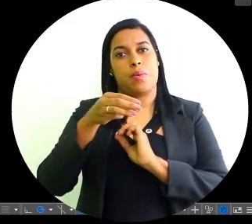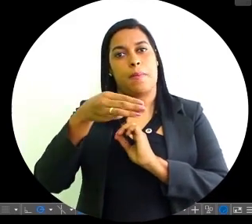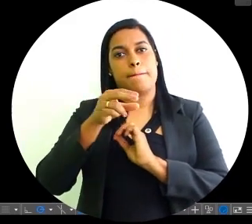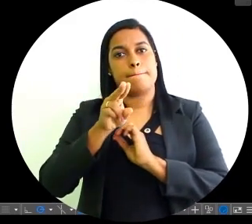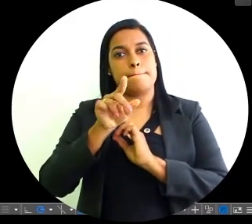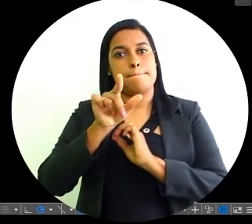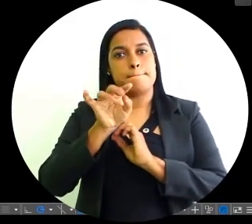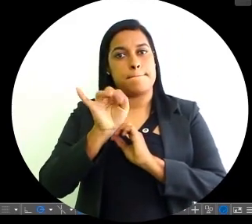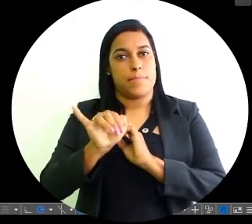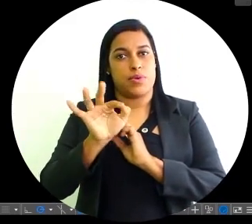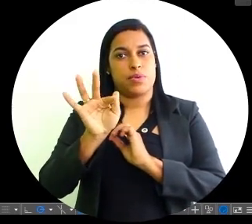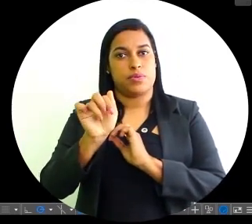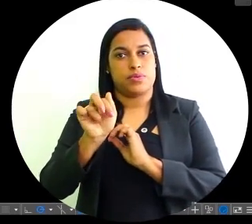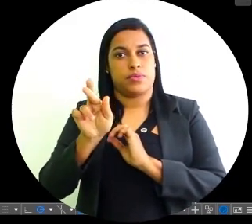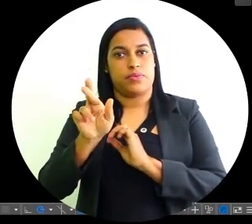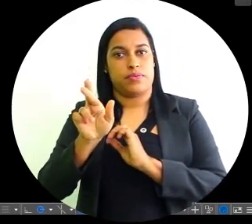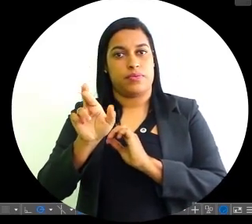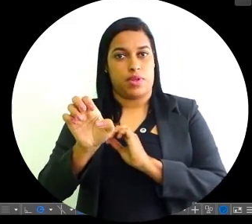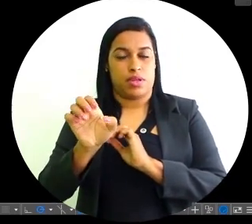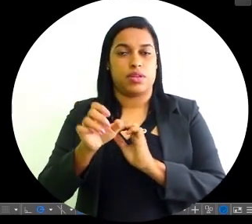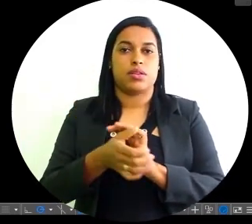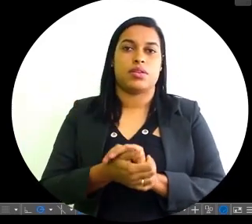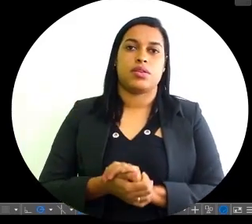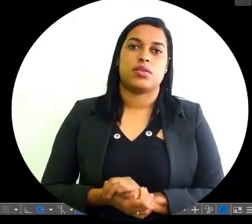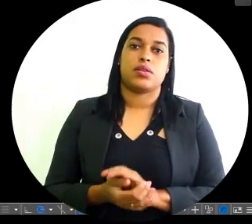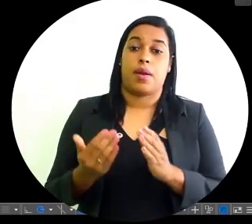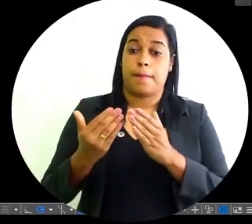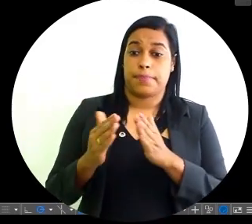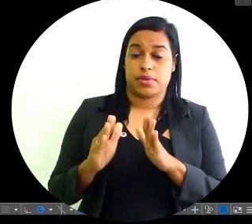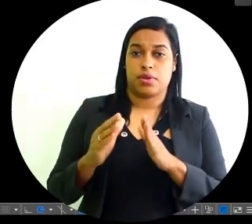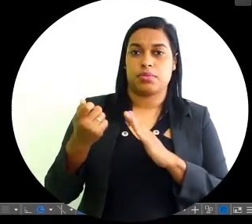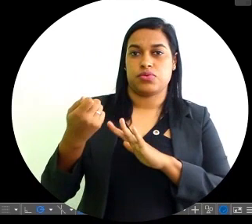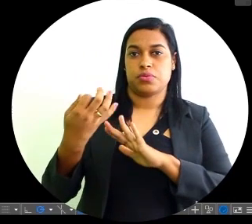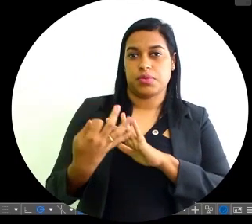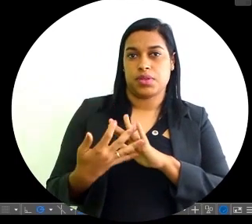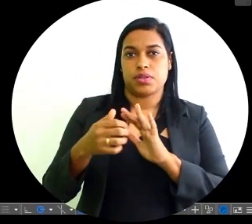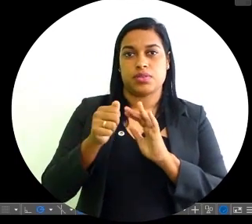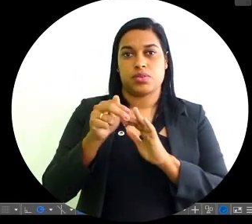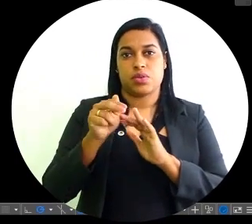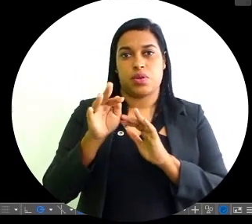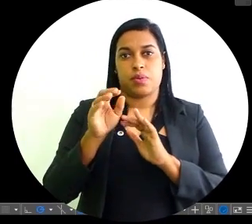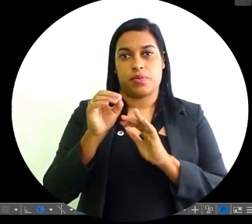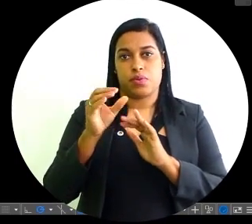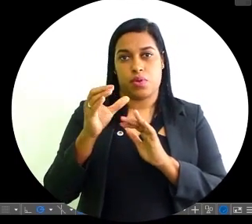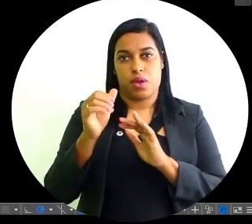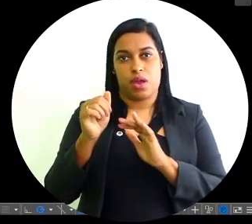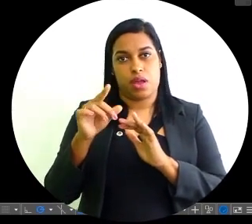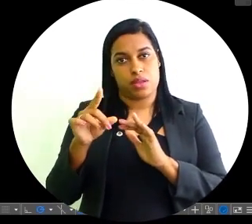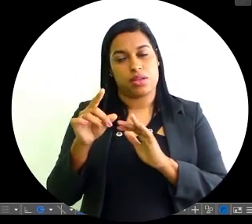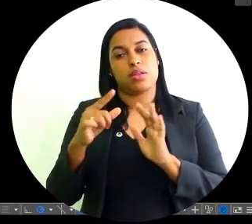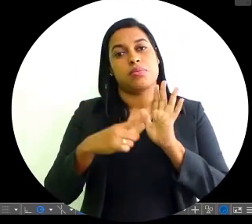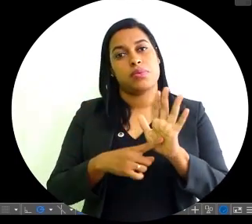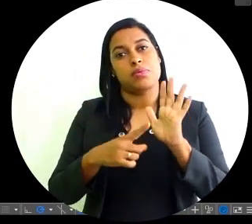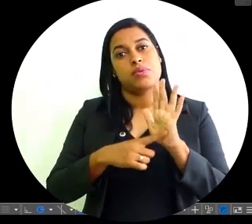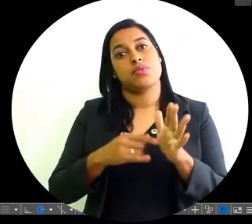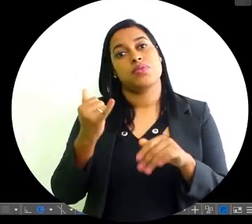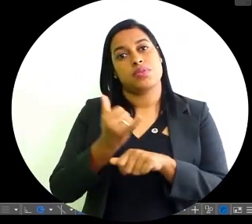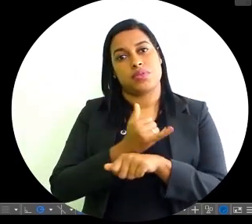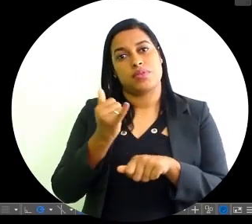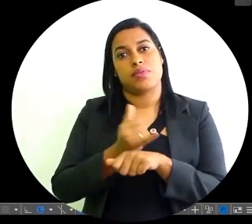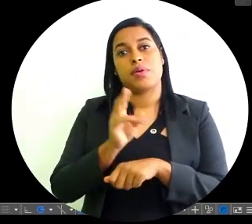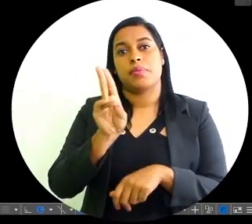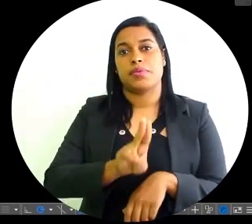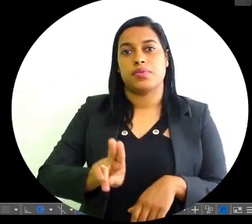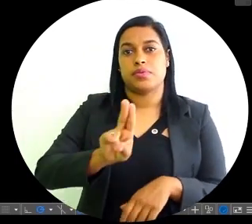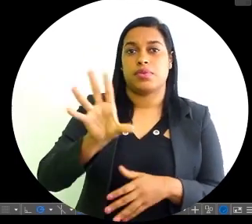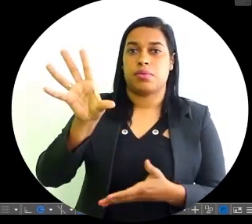eu tenho a ferramenta Copy. Assim que abre o menu de explicação do AutoCAD, ele me mostra que essa ferramenta ela é utilizada para